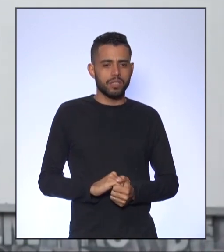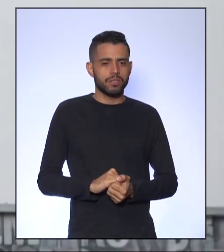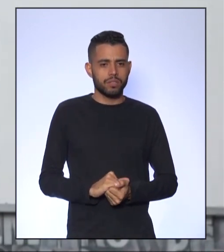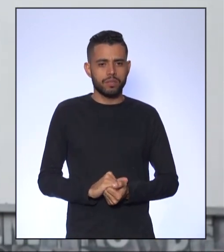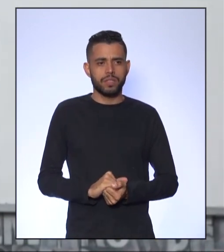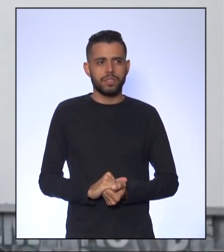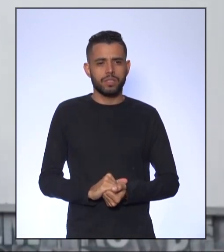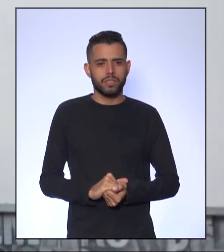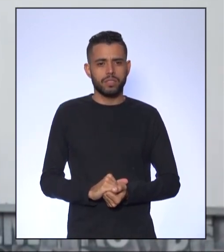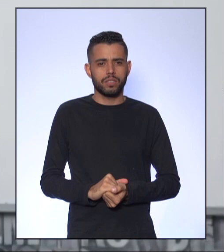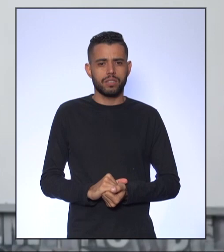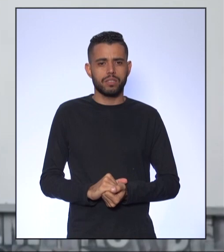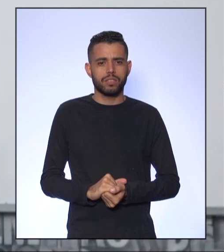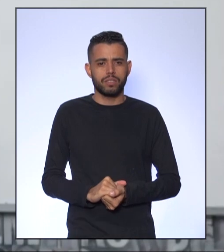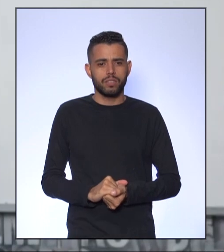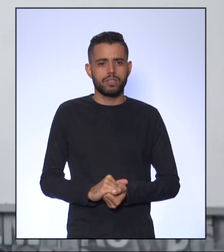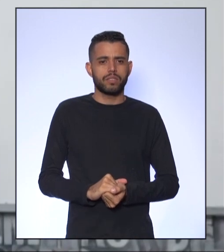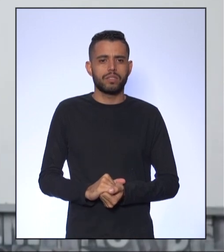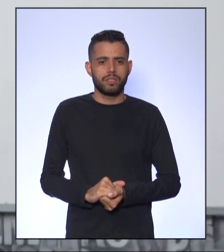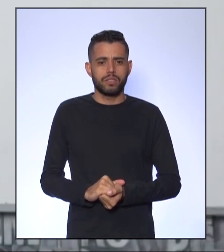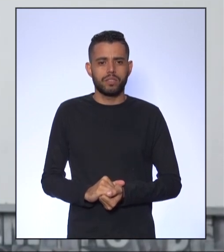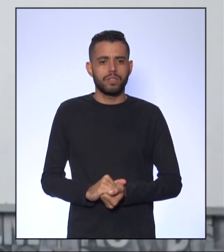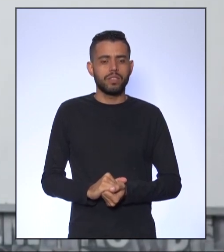enriquecida e